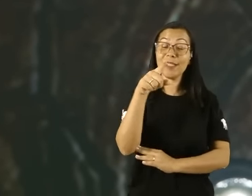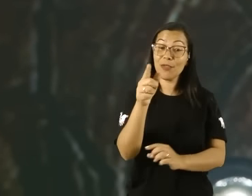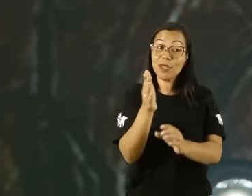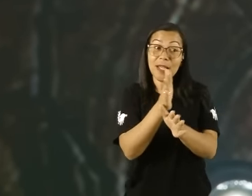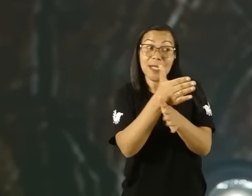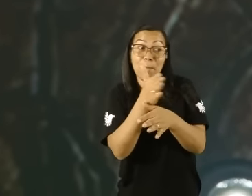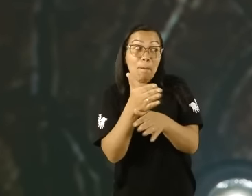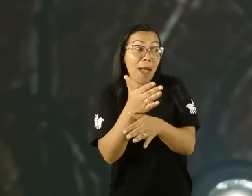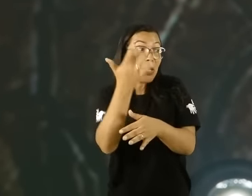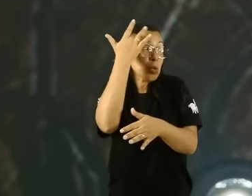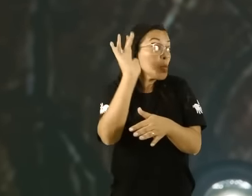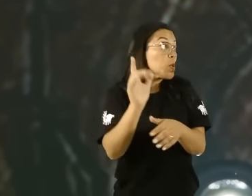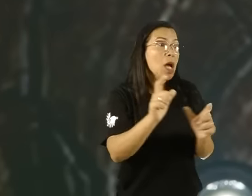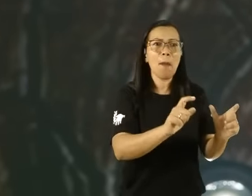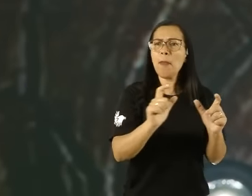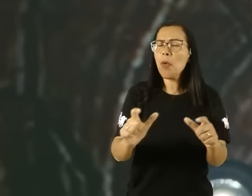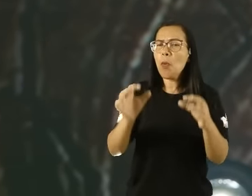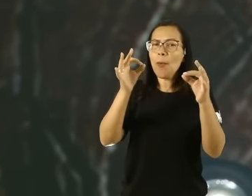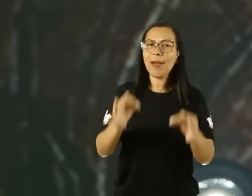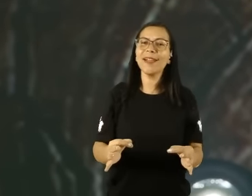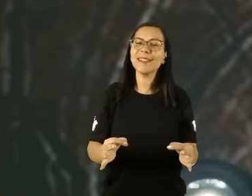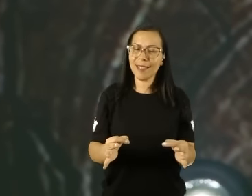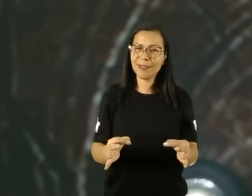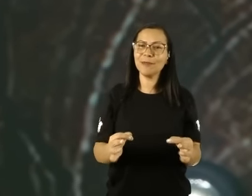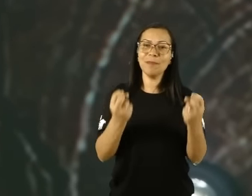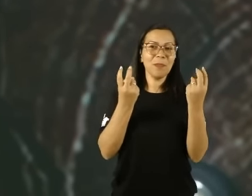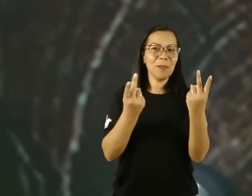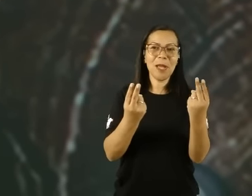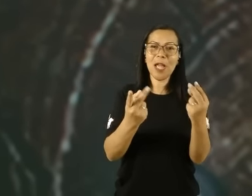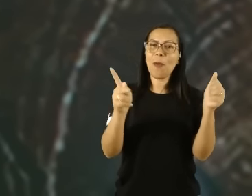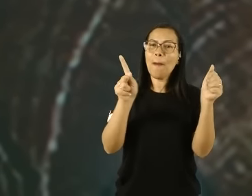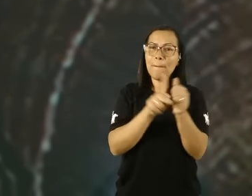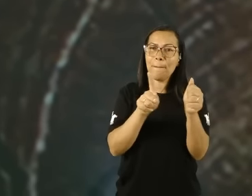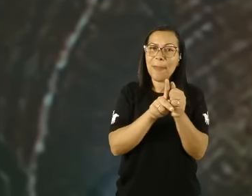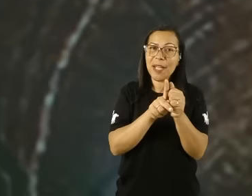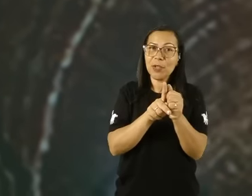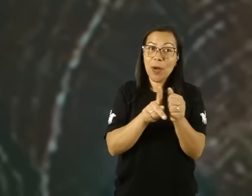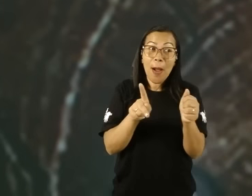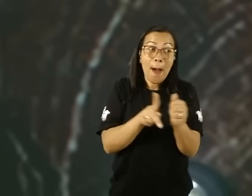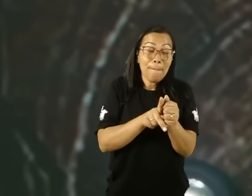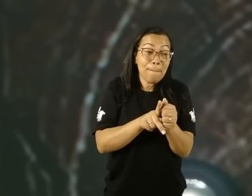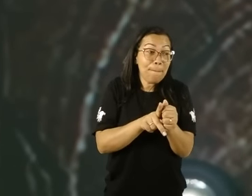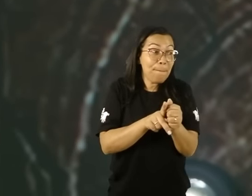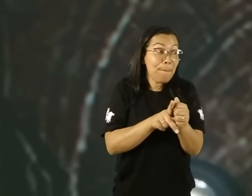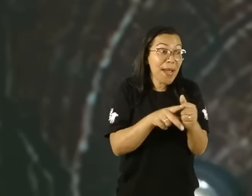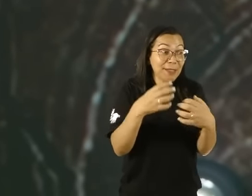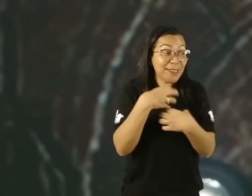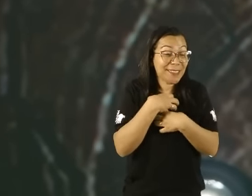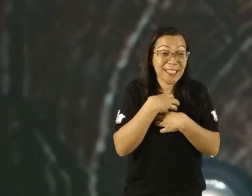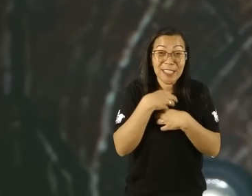não tem peixe, joga a rede e não tem peixe. A Bíblia diz que ele tira a sua própria roupa, ele fica pelado, ele fica nu. Pedro é colérico, ele fica